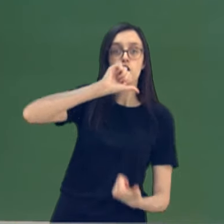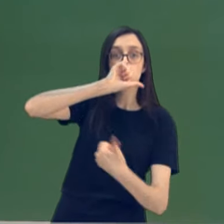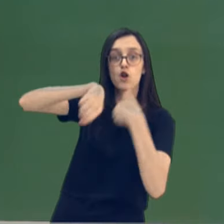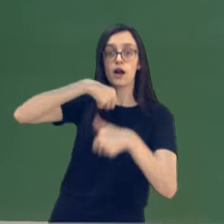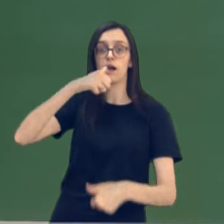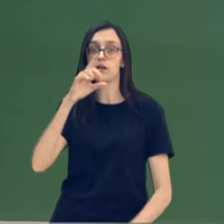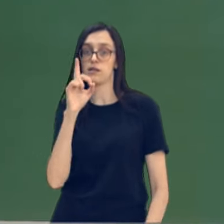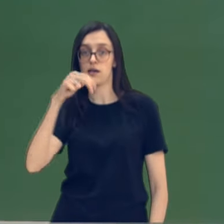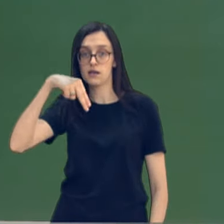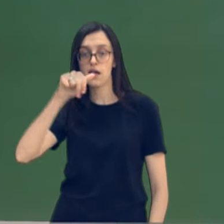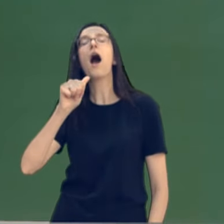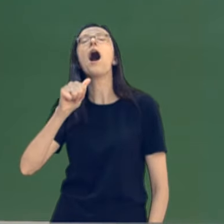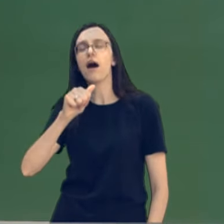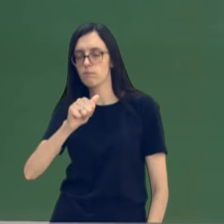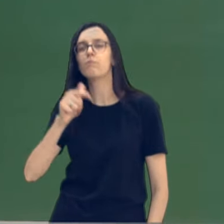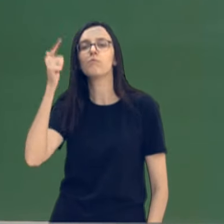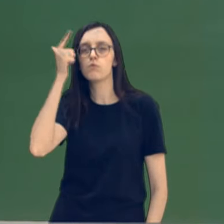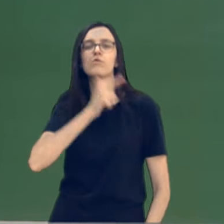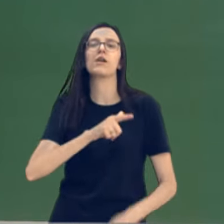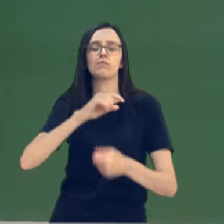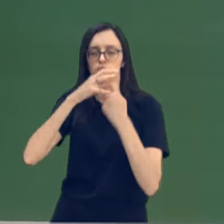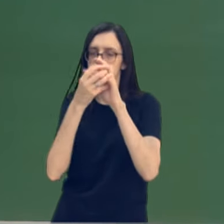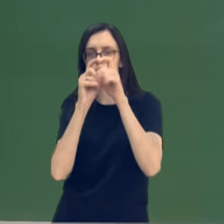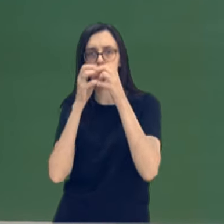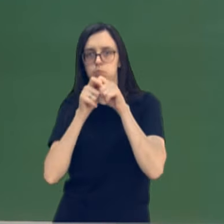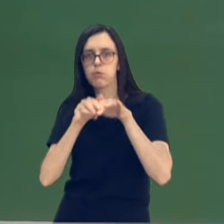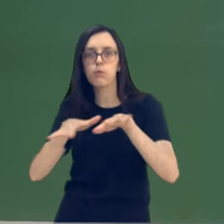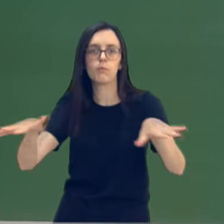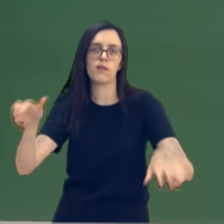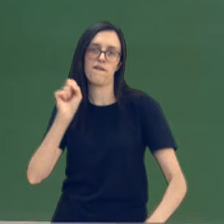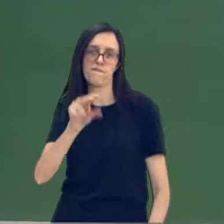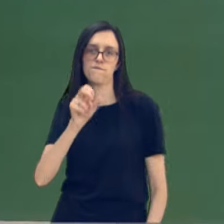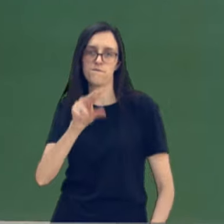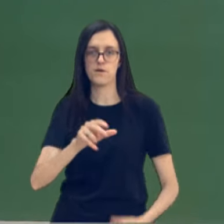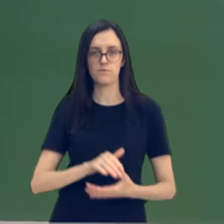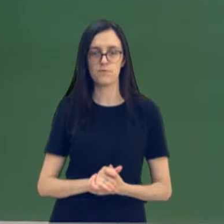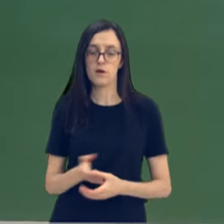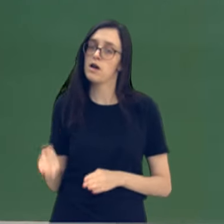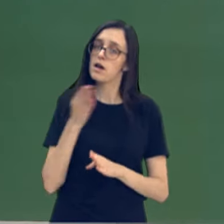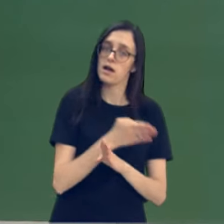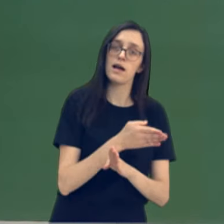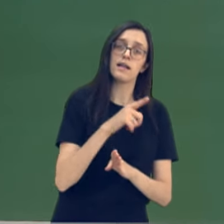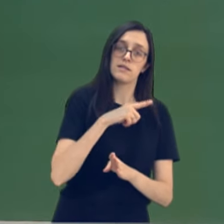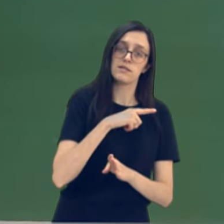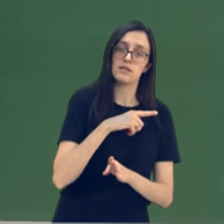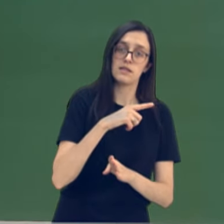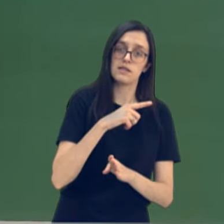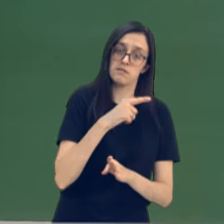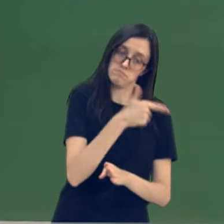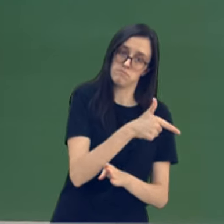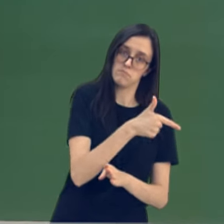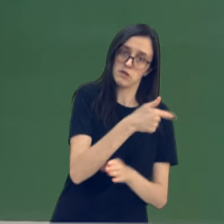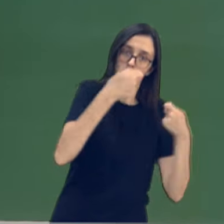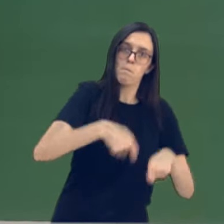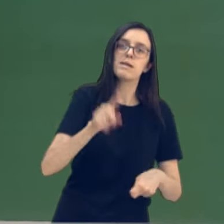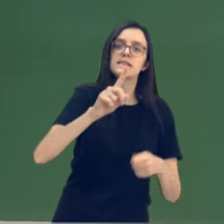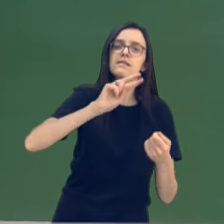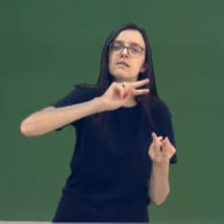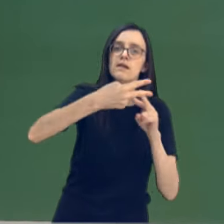disso aqui, ó, transcriptase reversa. A enzima que é capaz de pegar RNA e transformar ele em um